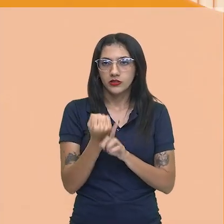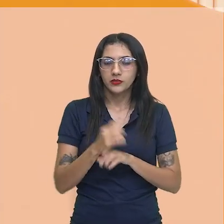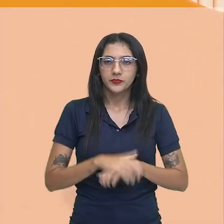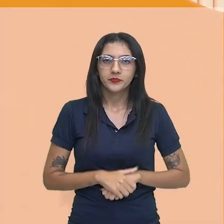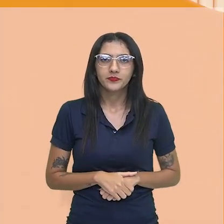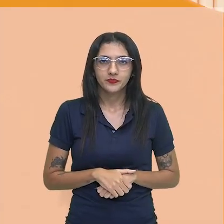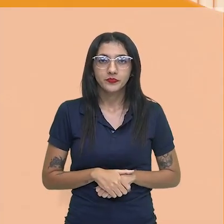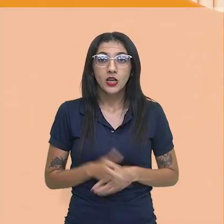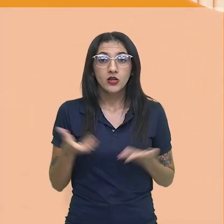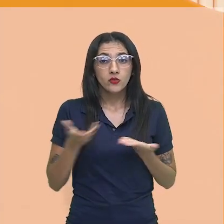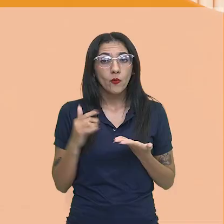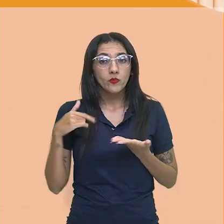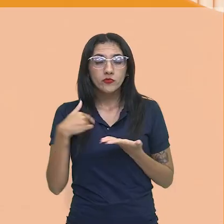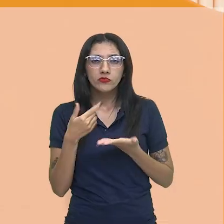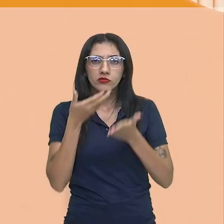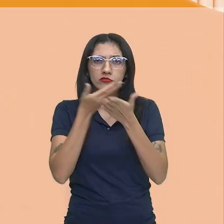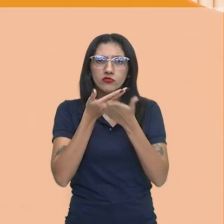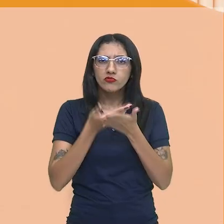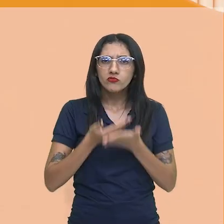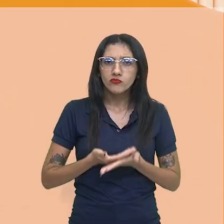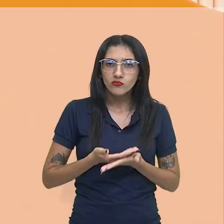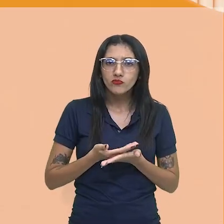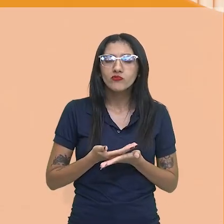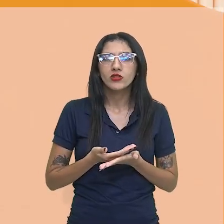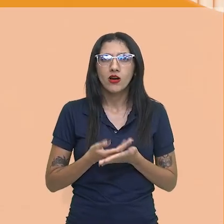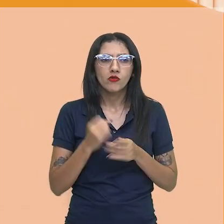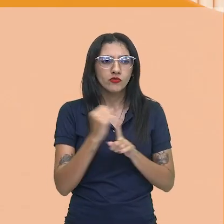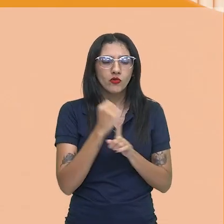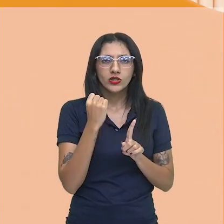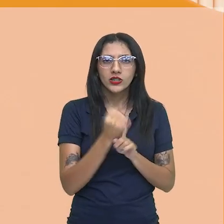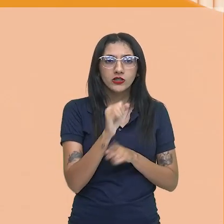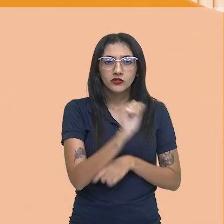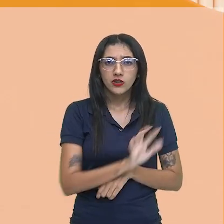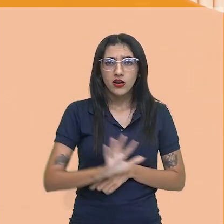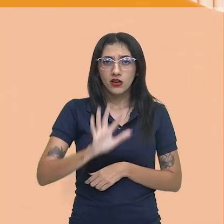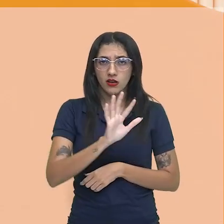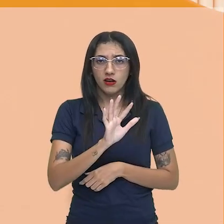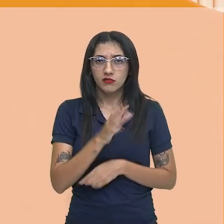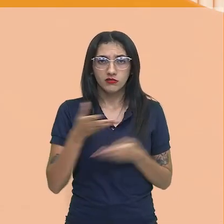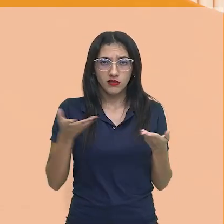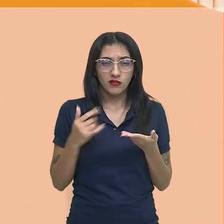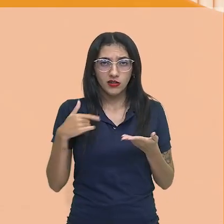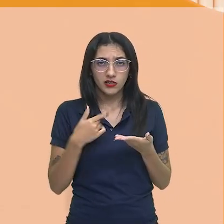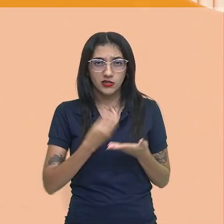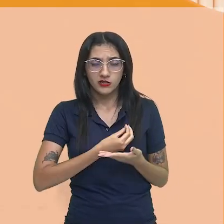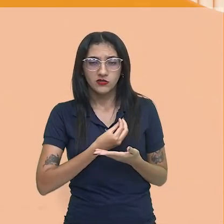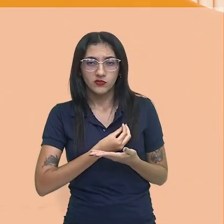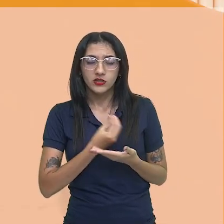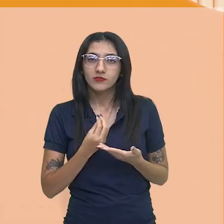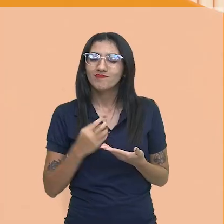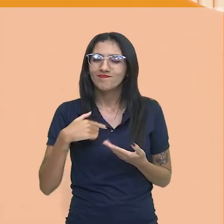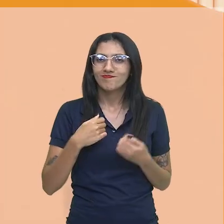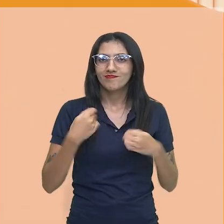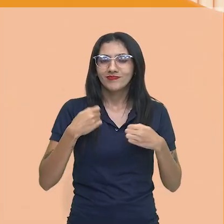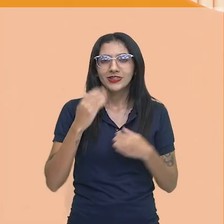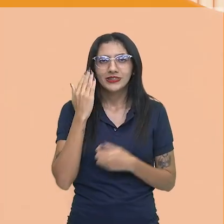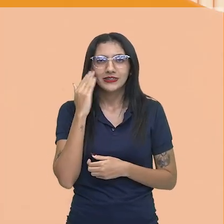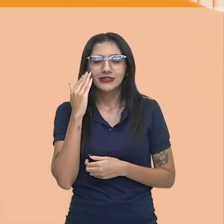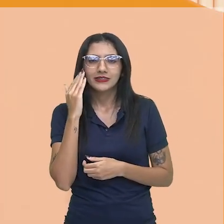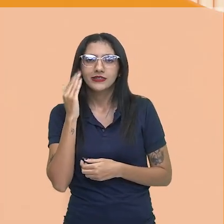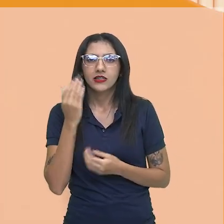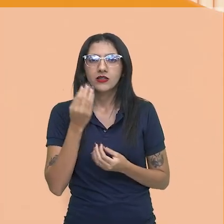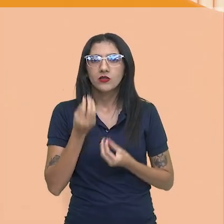estudamos a sociologia, a sociedade de então, né, de agora, nós temos sempre que ter